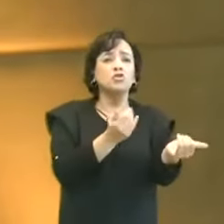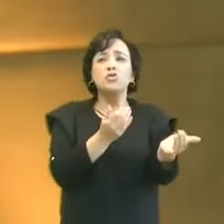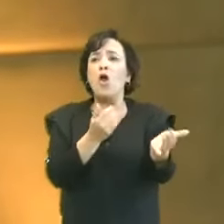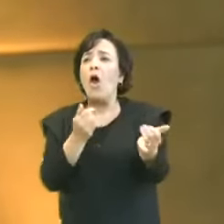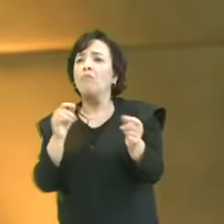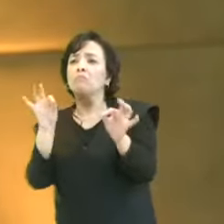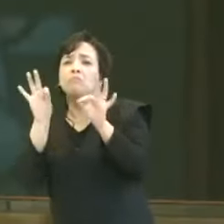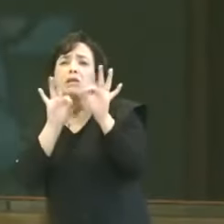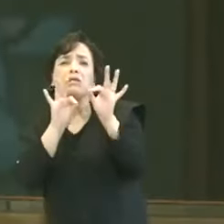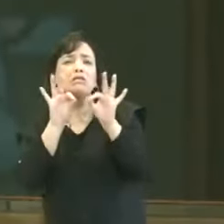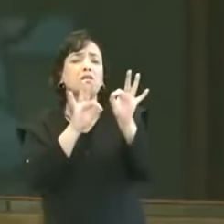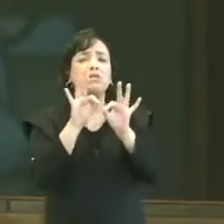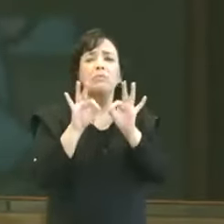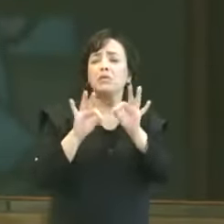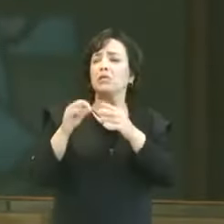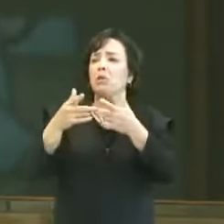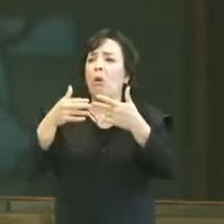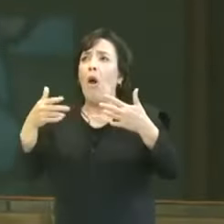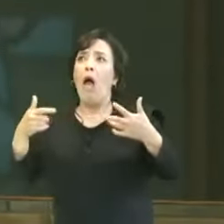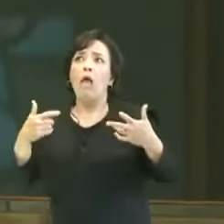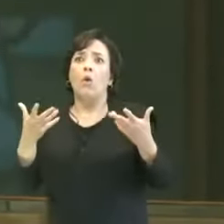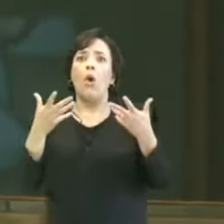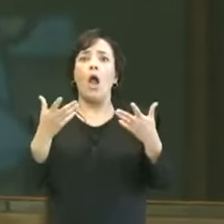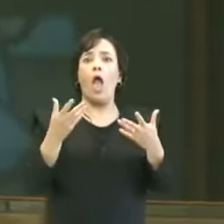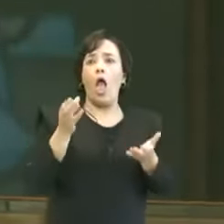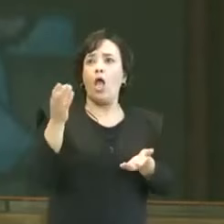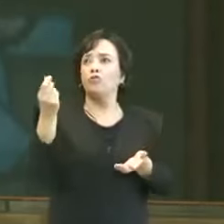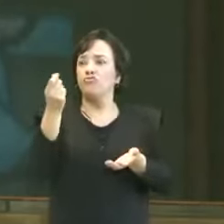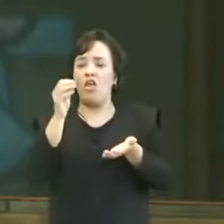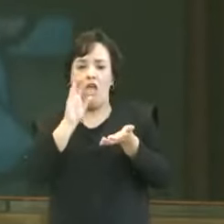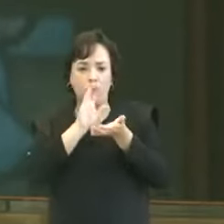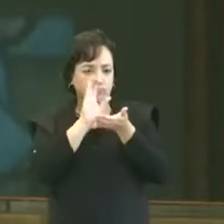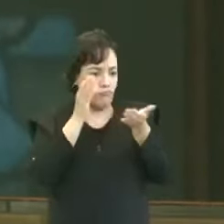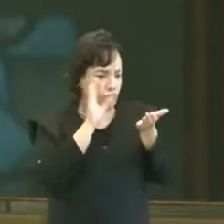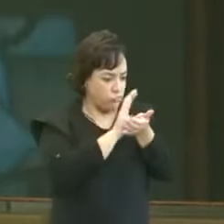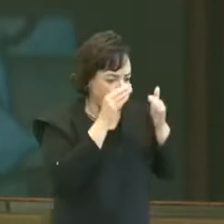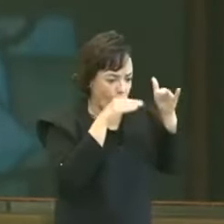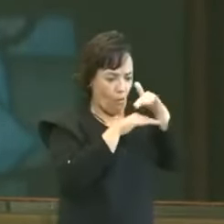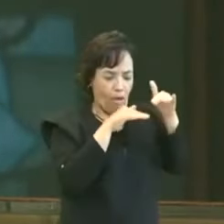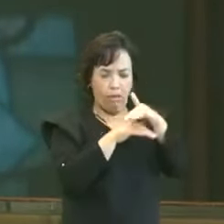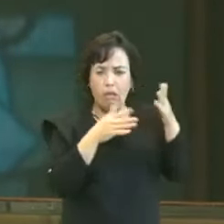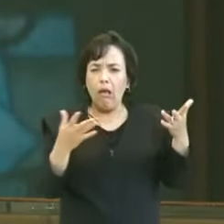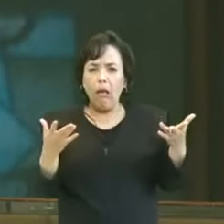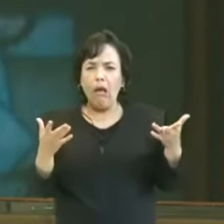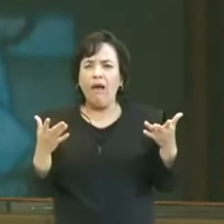vida é, a partir dos 30 anos eu vou juntar meu primeiro milhão. Você já ouviu alguém falando isso?